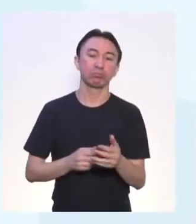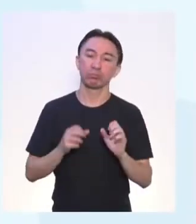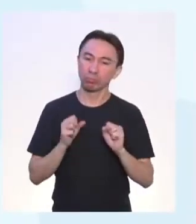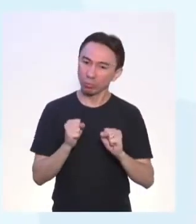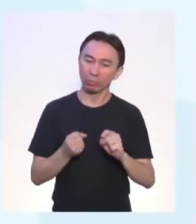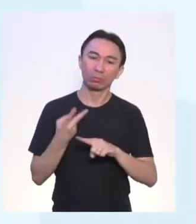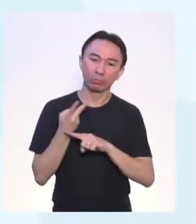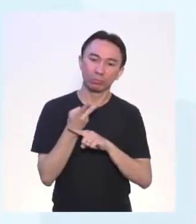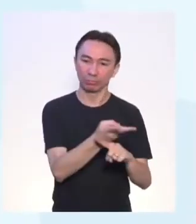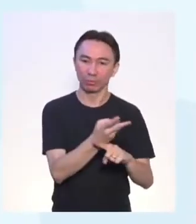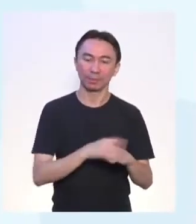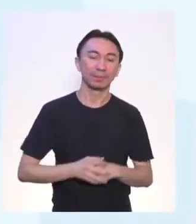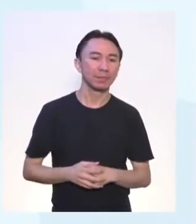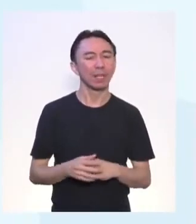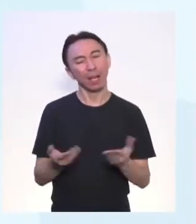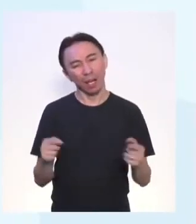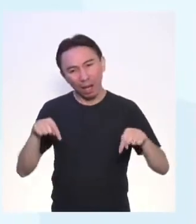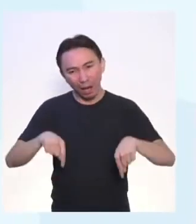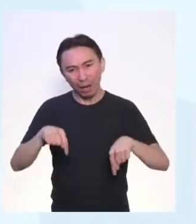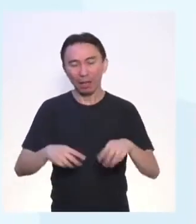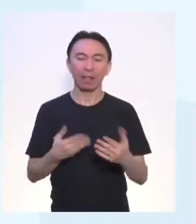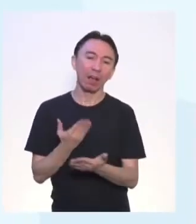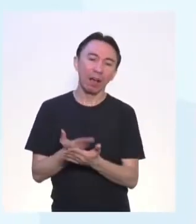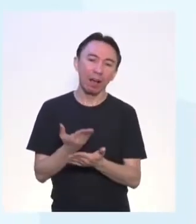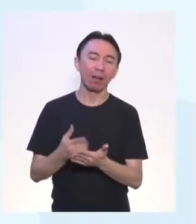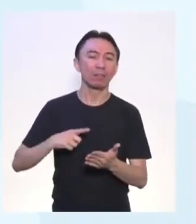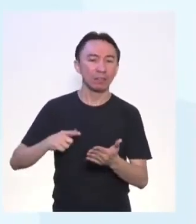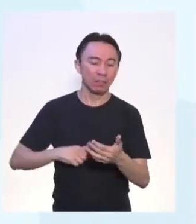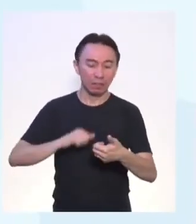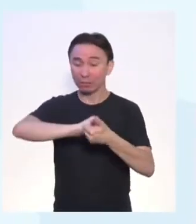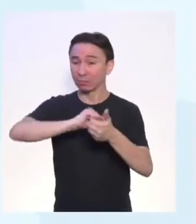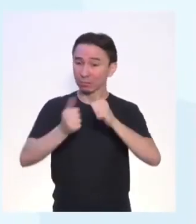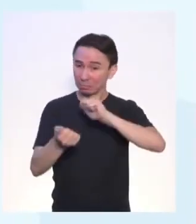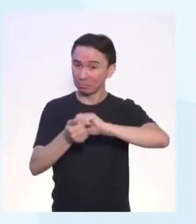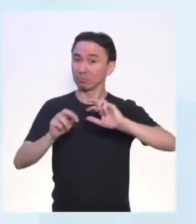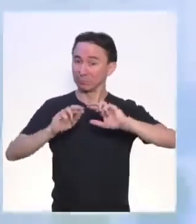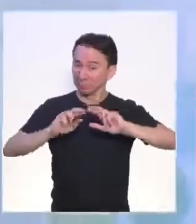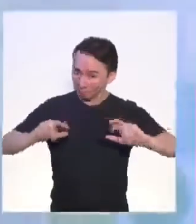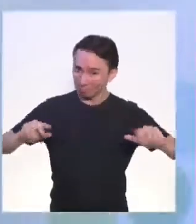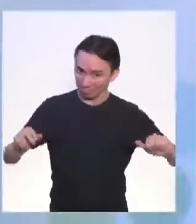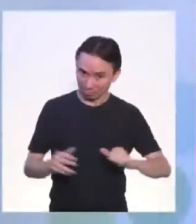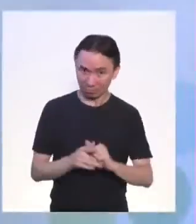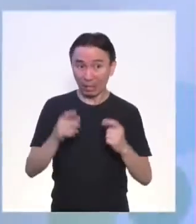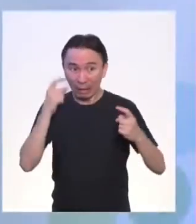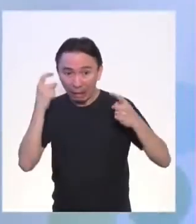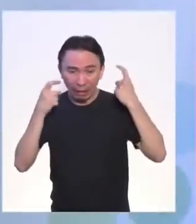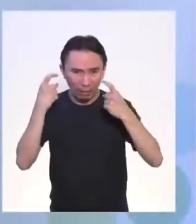algumas adaptações, ou várias adaptações, tá bom? Não se preocupe.